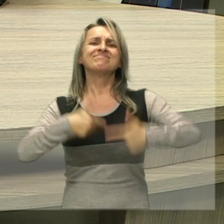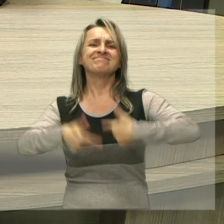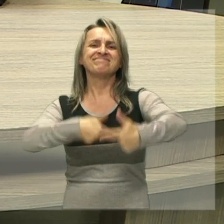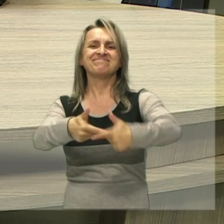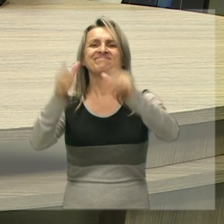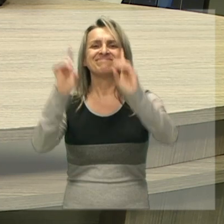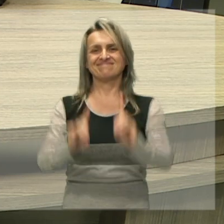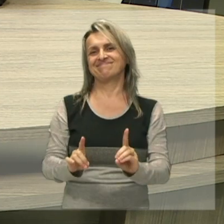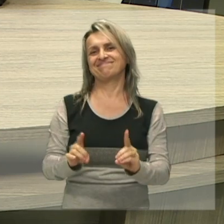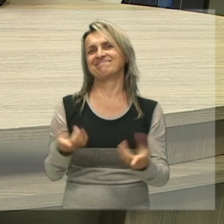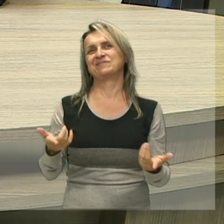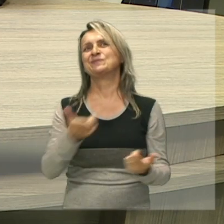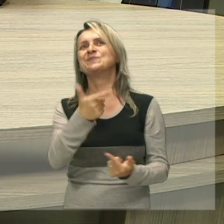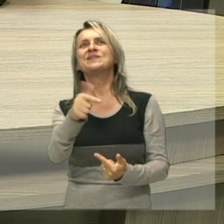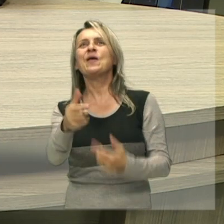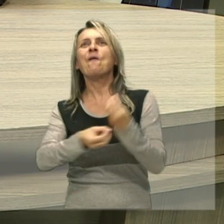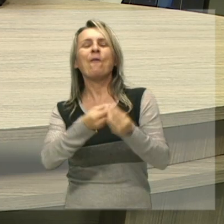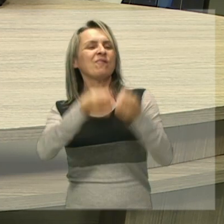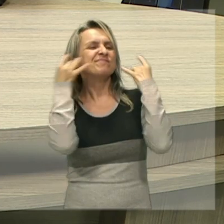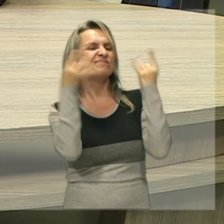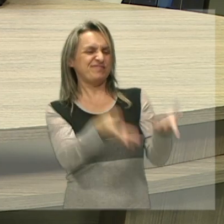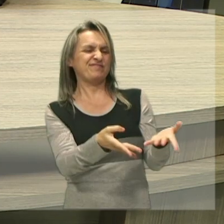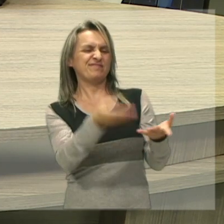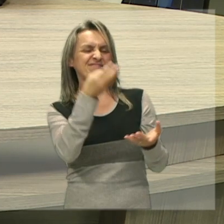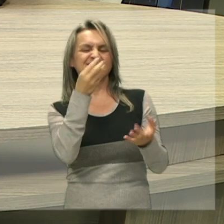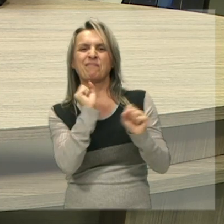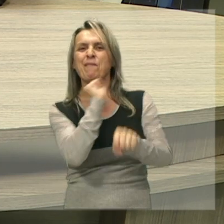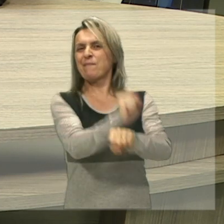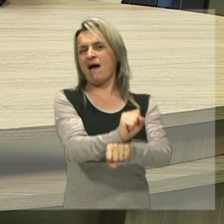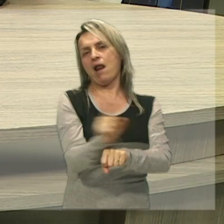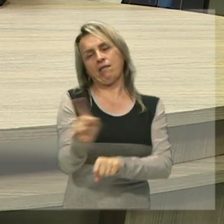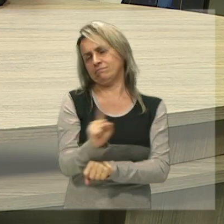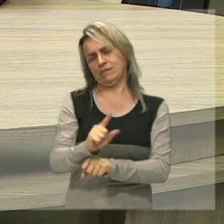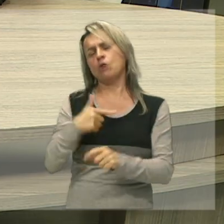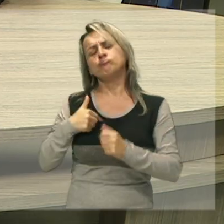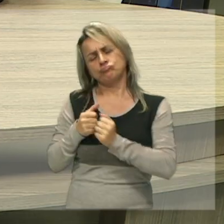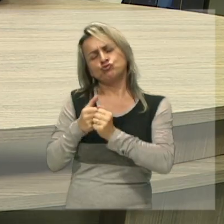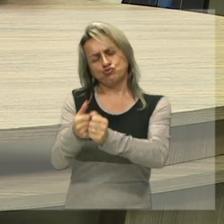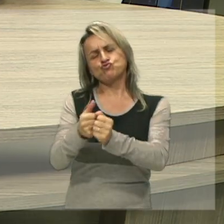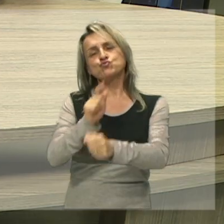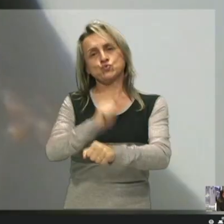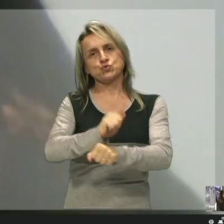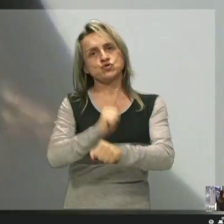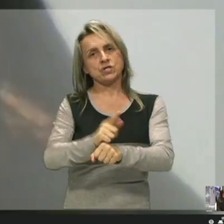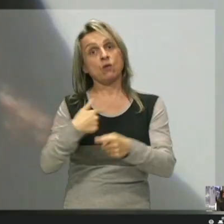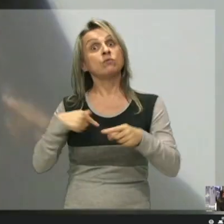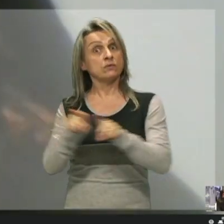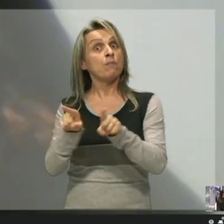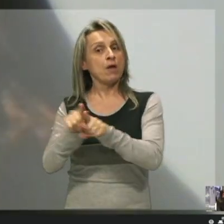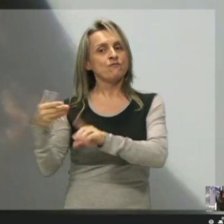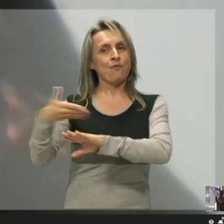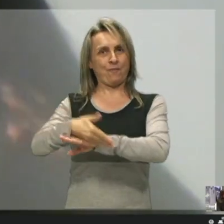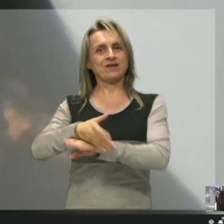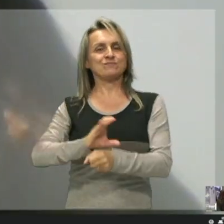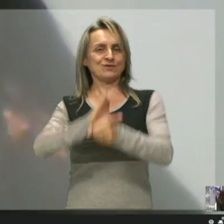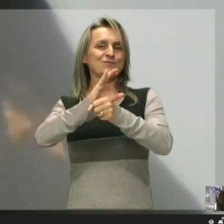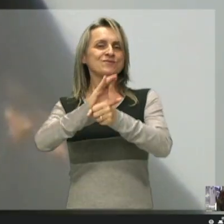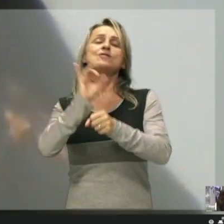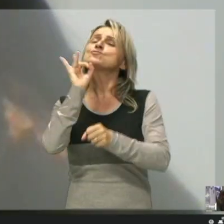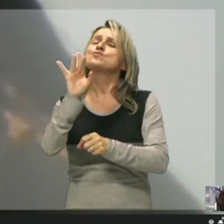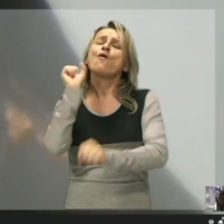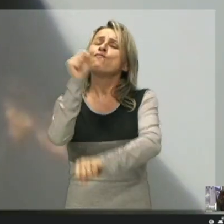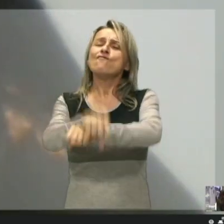gente vai fazer essa transição, eu vou estar junto com a nova gestão, vou sim ser conselheira, mas é um novo ciclo que